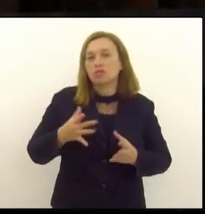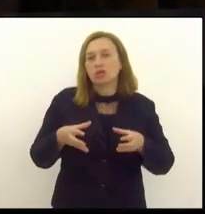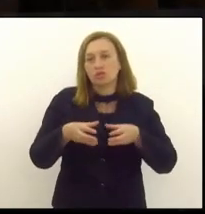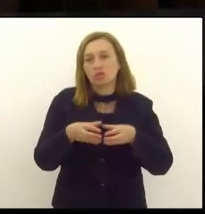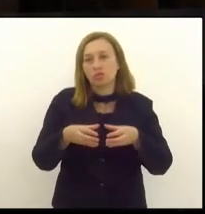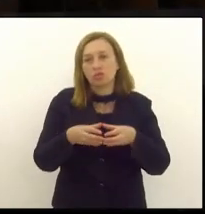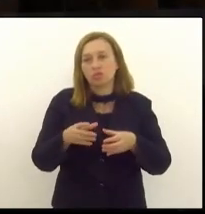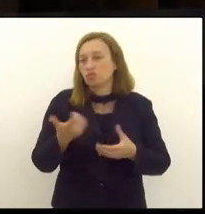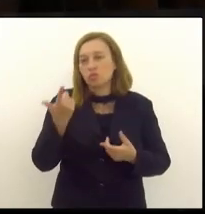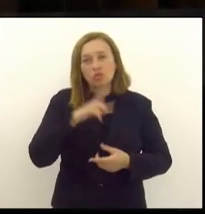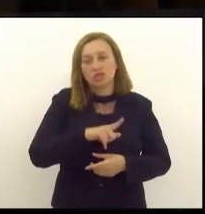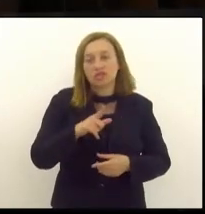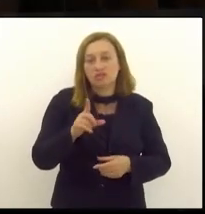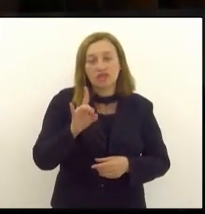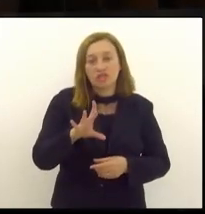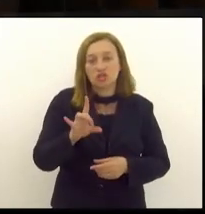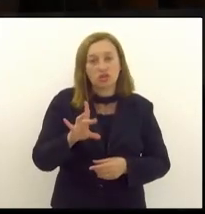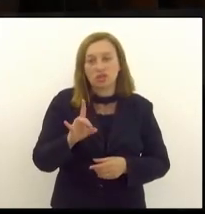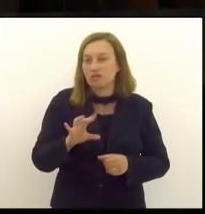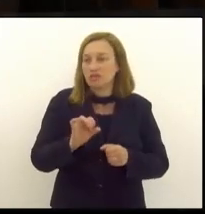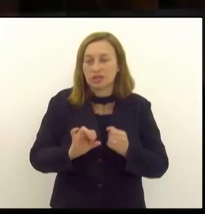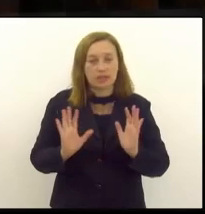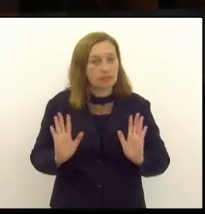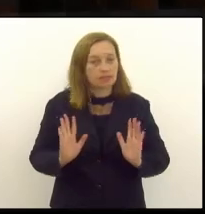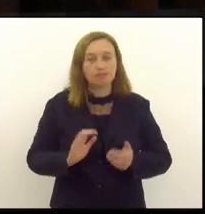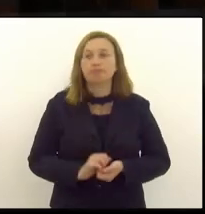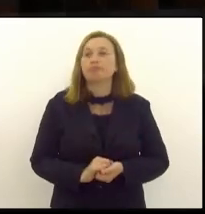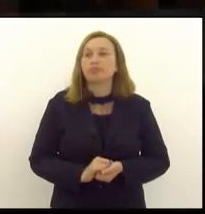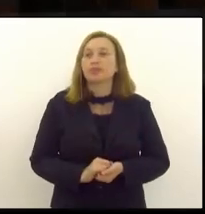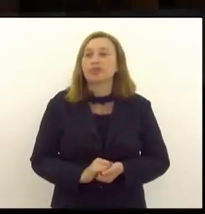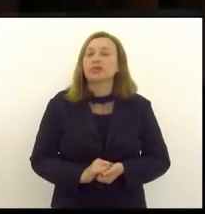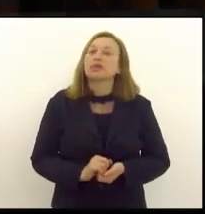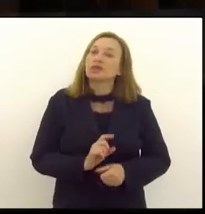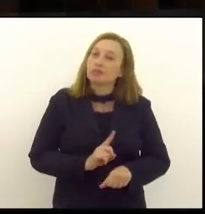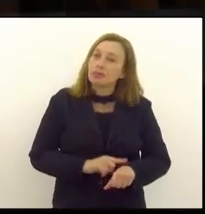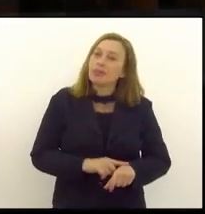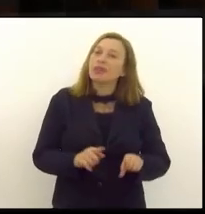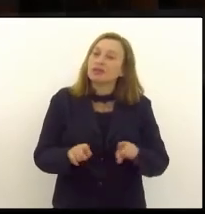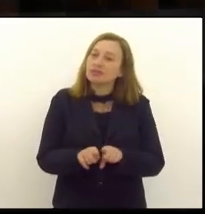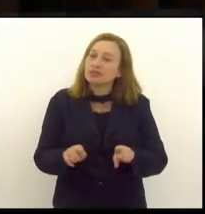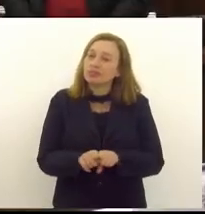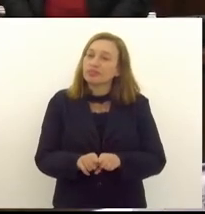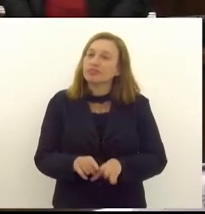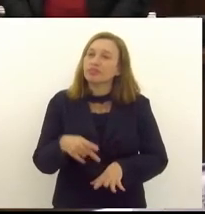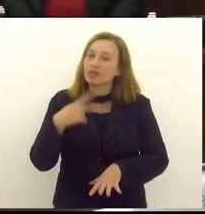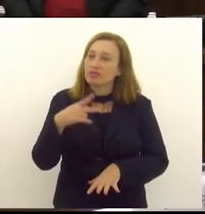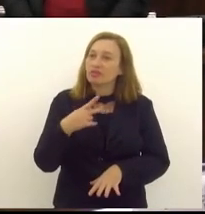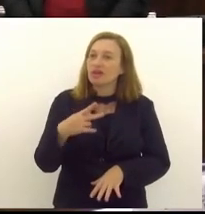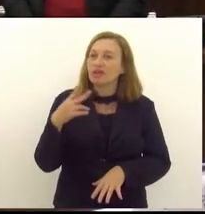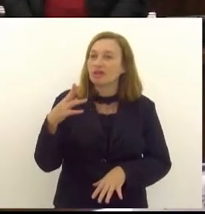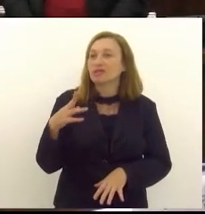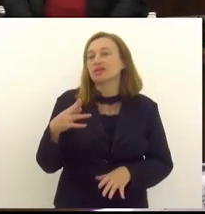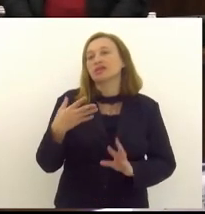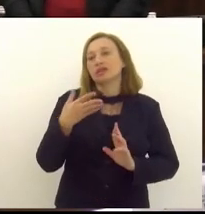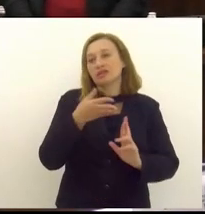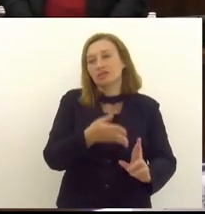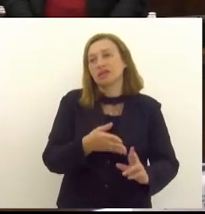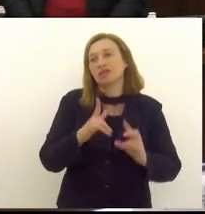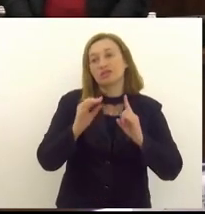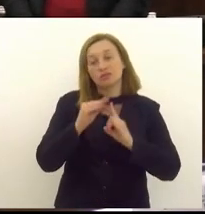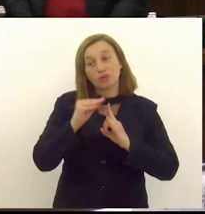coletiva, você não consegue ter um olhar apenas individual. E aí, nesse momento, eu também já trago imediatamente as referências da